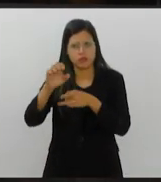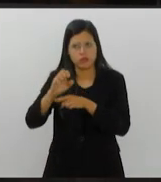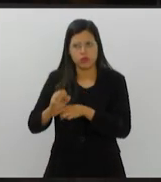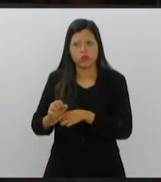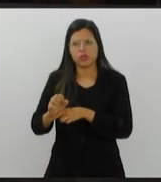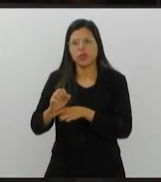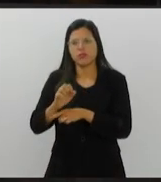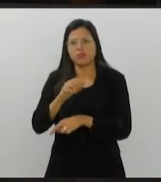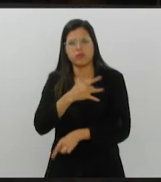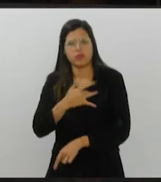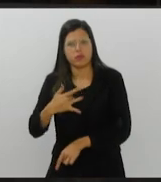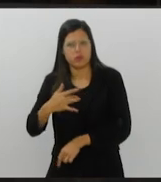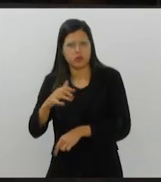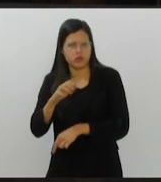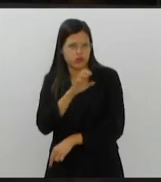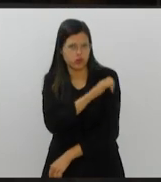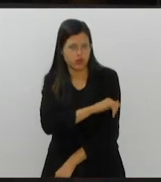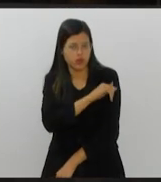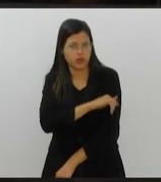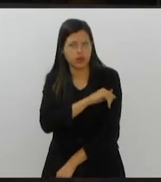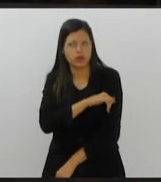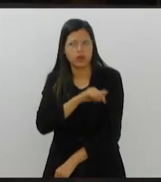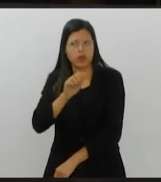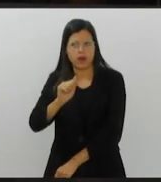de Janeiro, Alex contribuiu